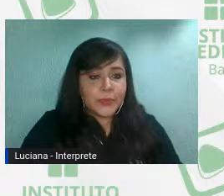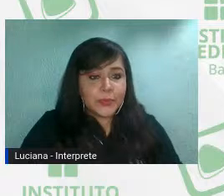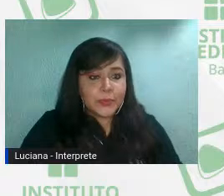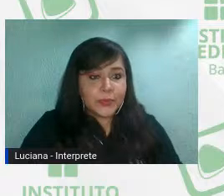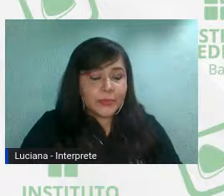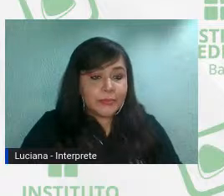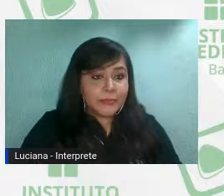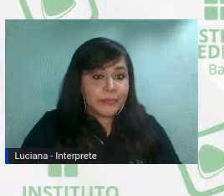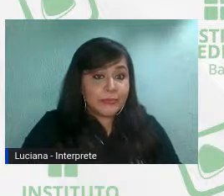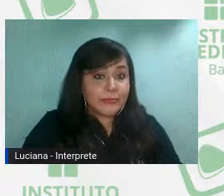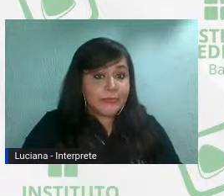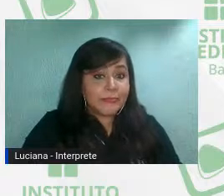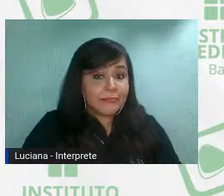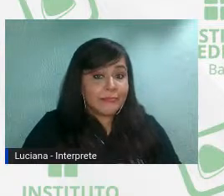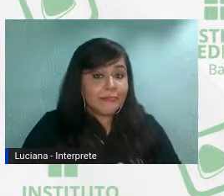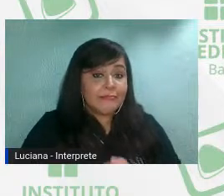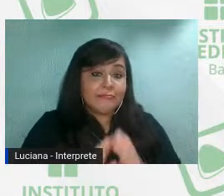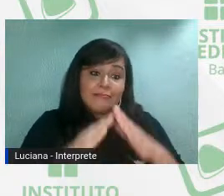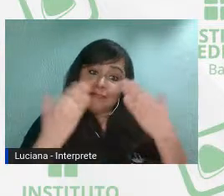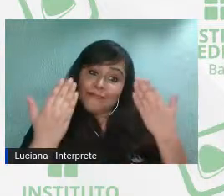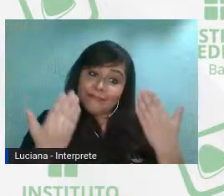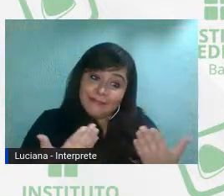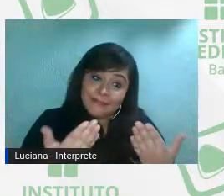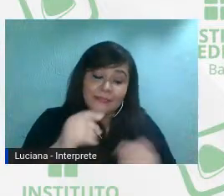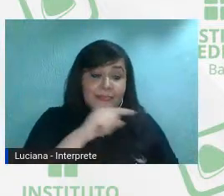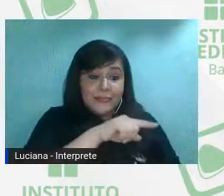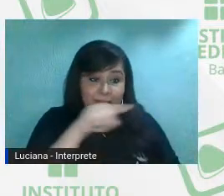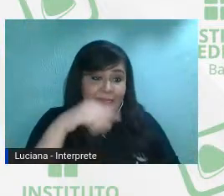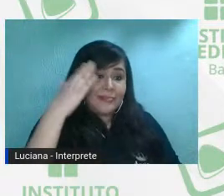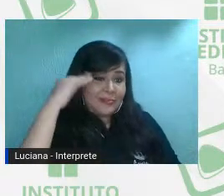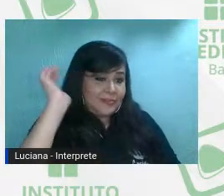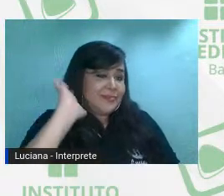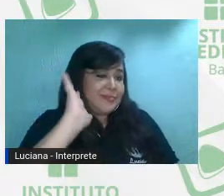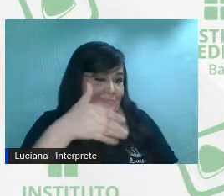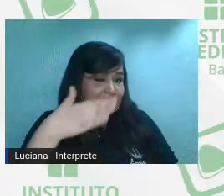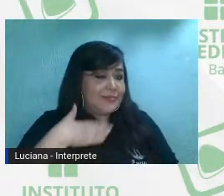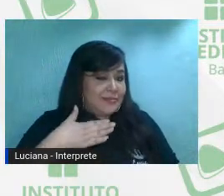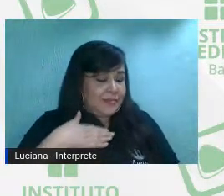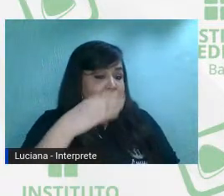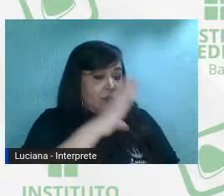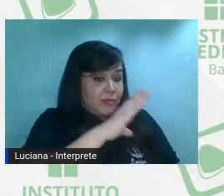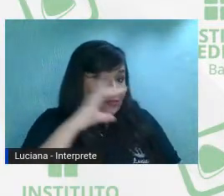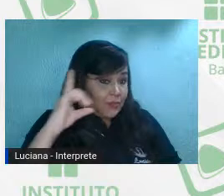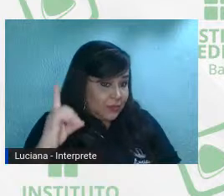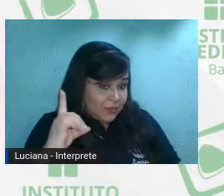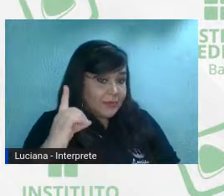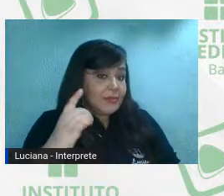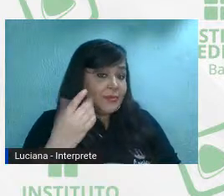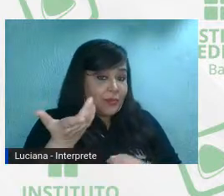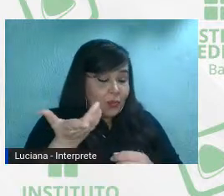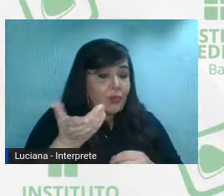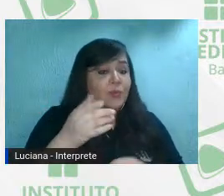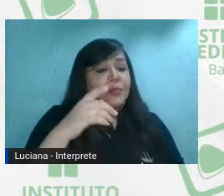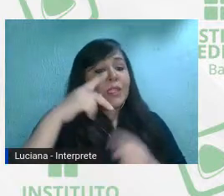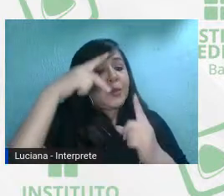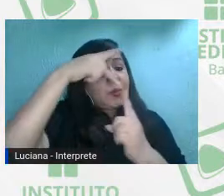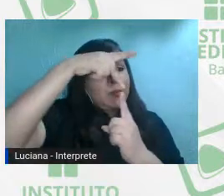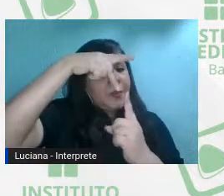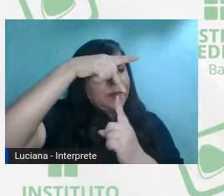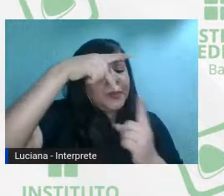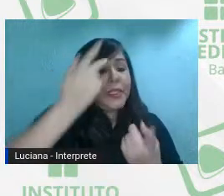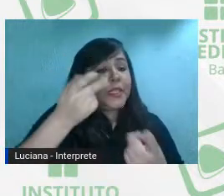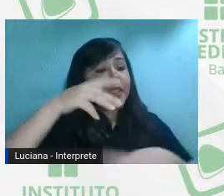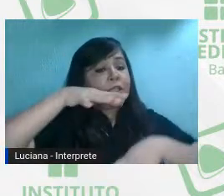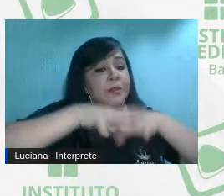Bom, como vocês sabem, né, eu estou como coordenadora do PIB de